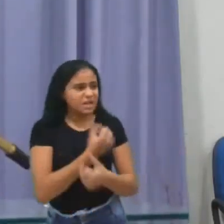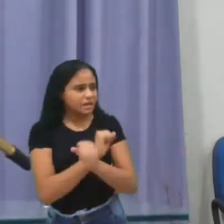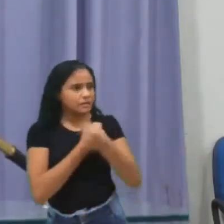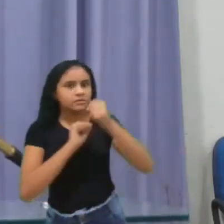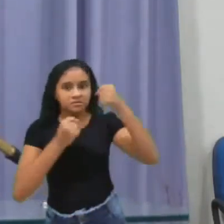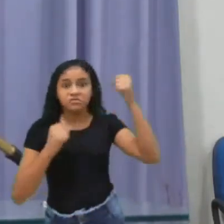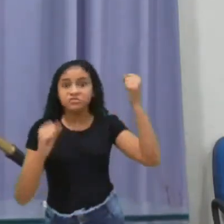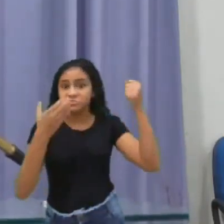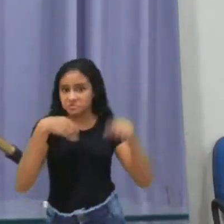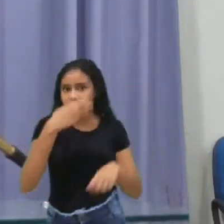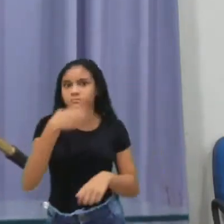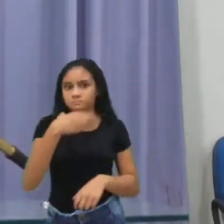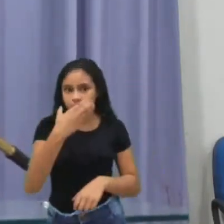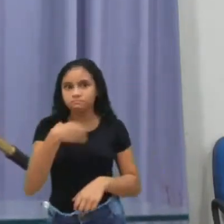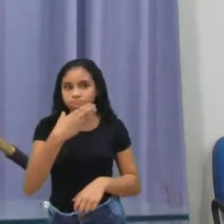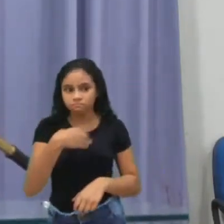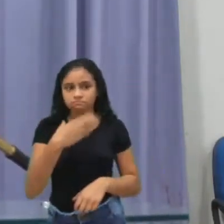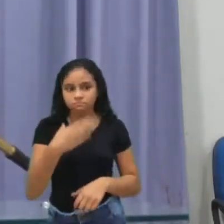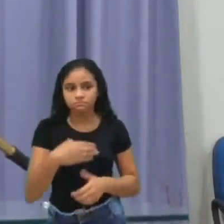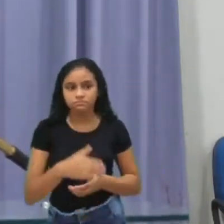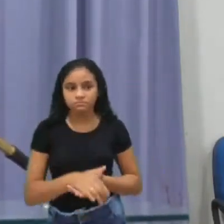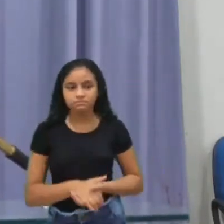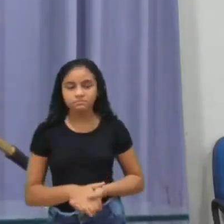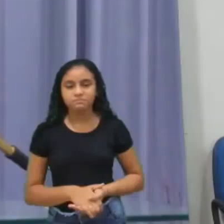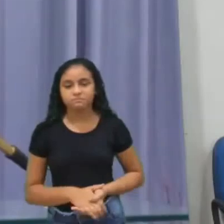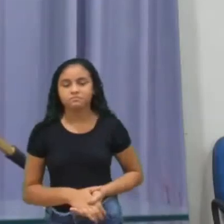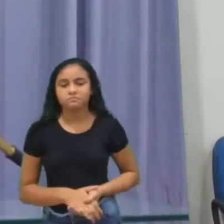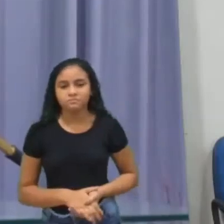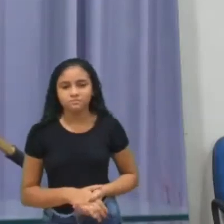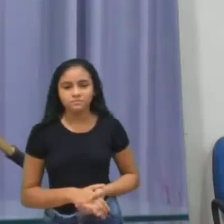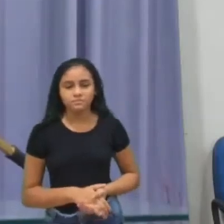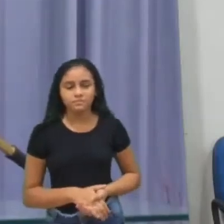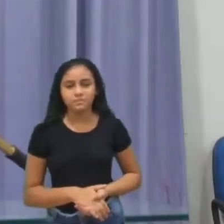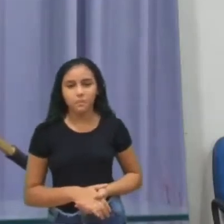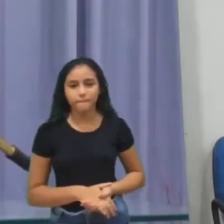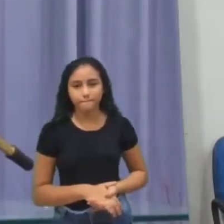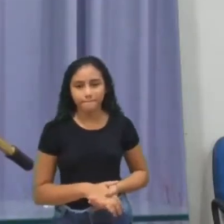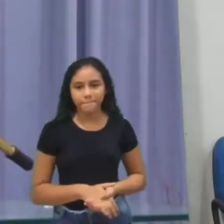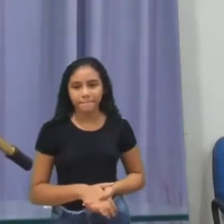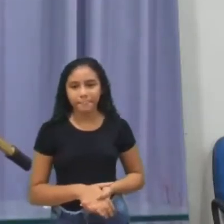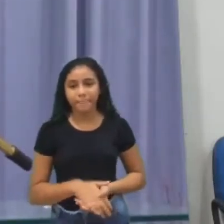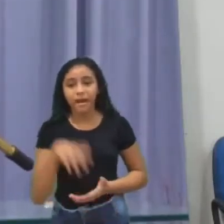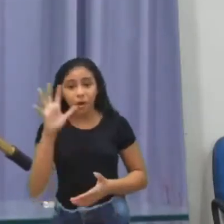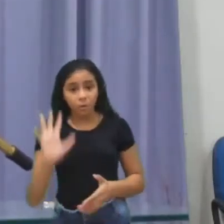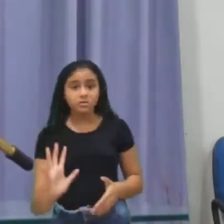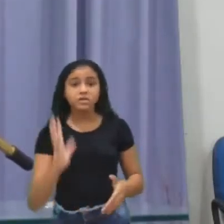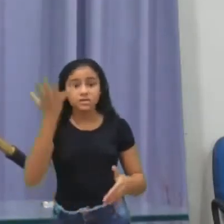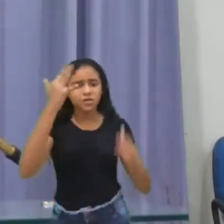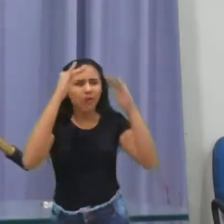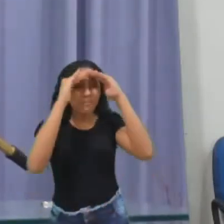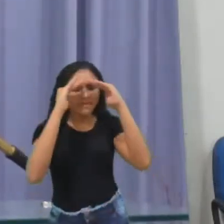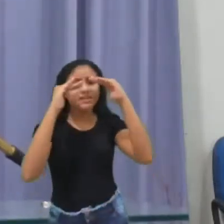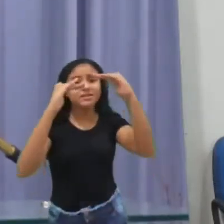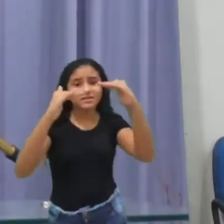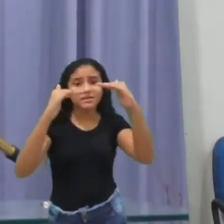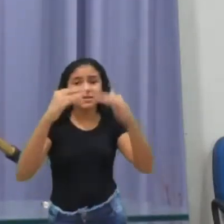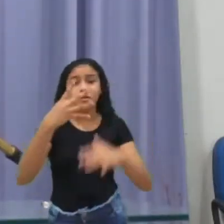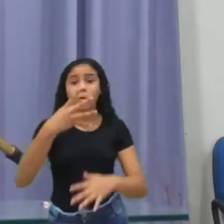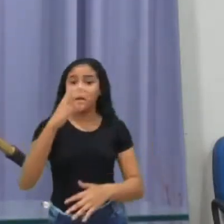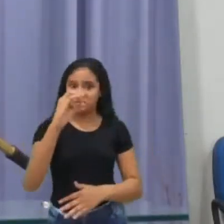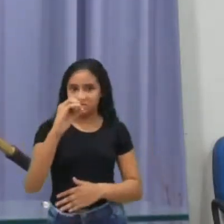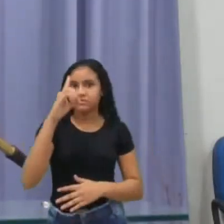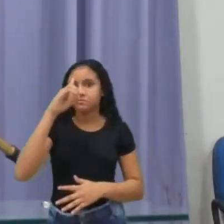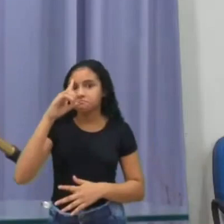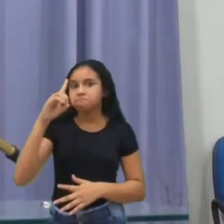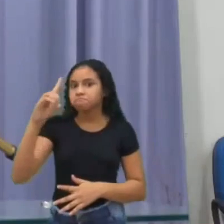grandes, não é? E eles trouxeram. Eles cumpriram toda a missão em 40 dias